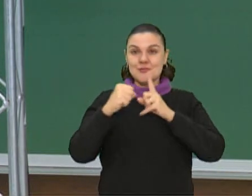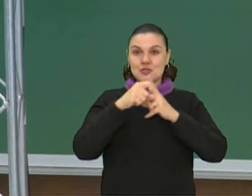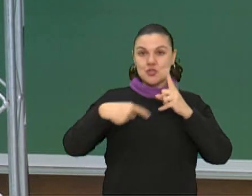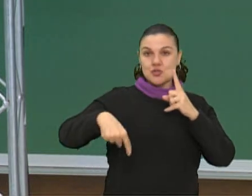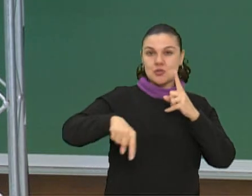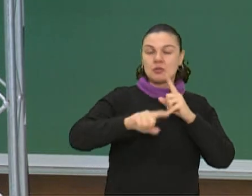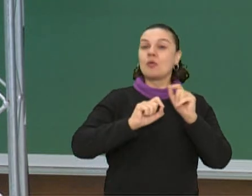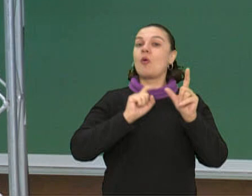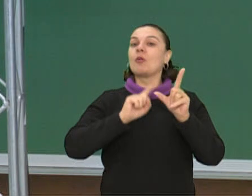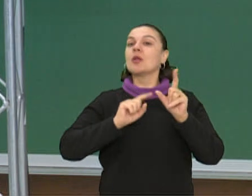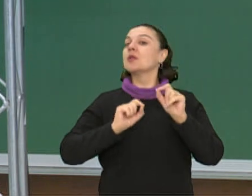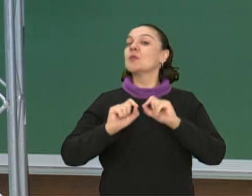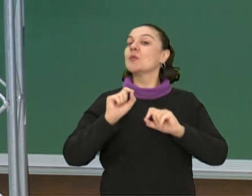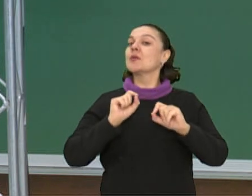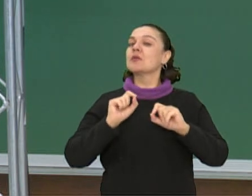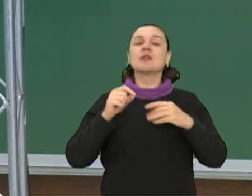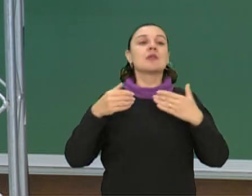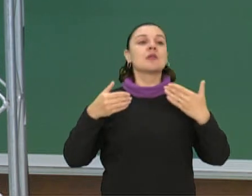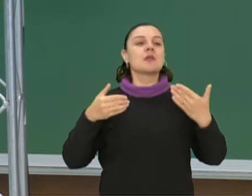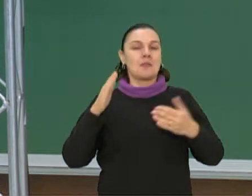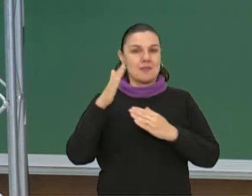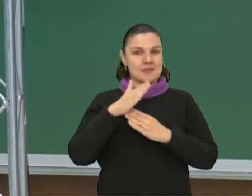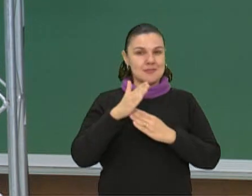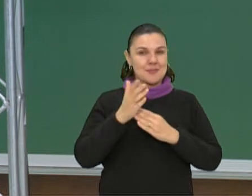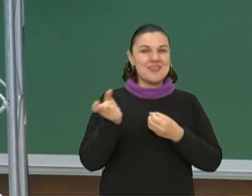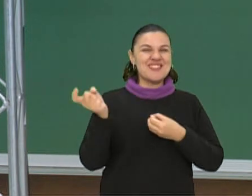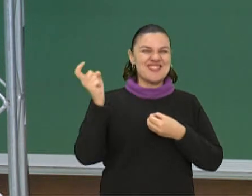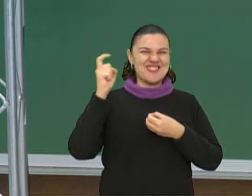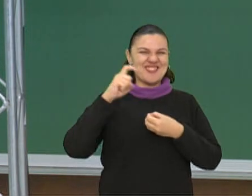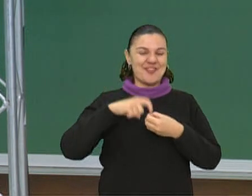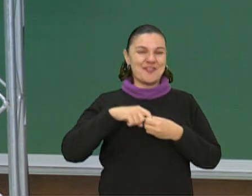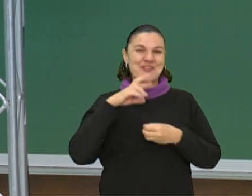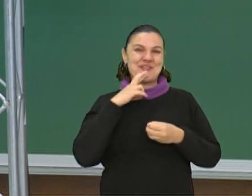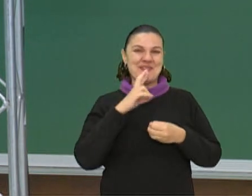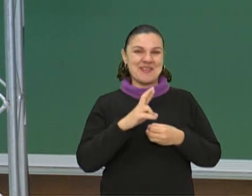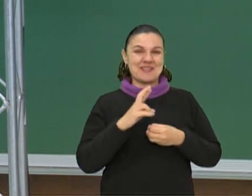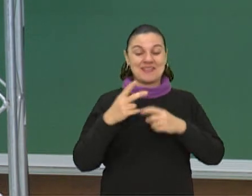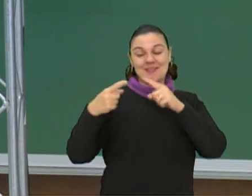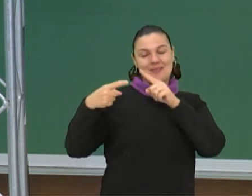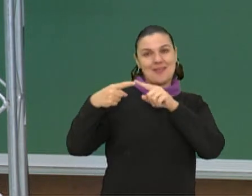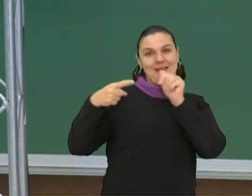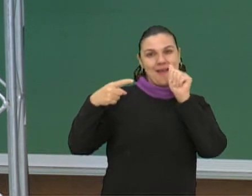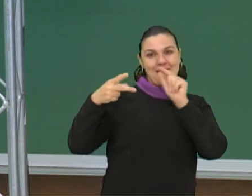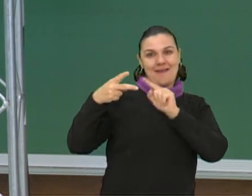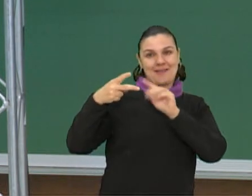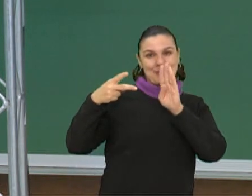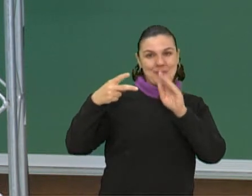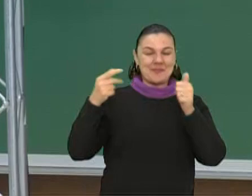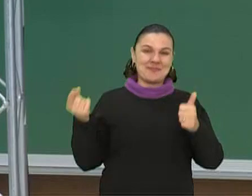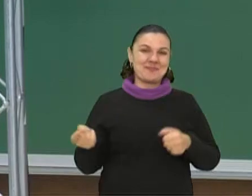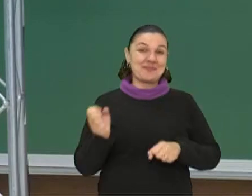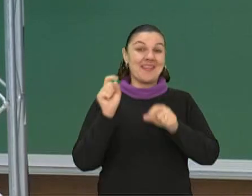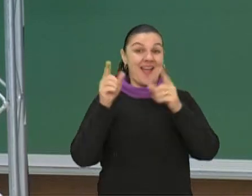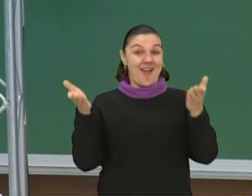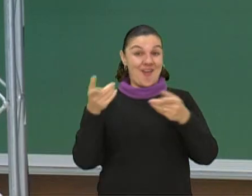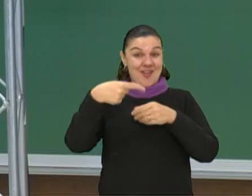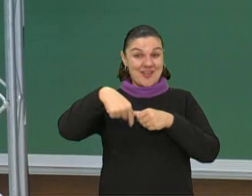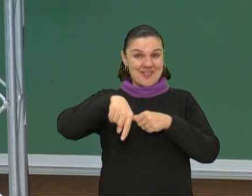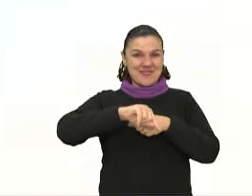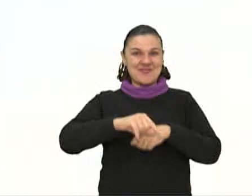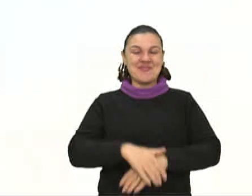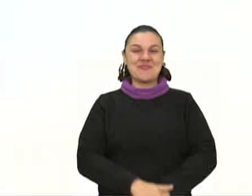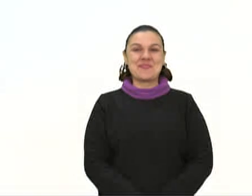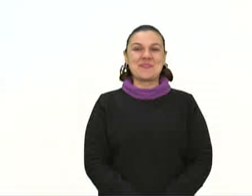letra. Justifique. Mais um tempinho e voltaremos para fazer a correção dos dois questionamentos. Agora é com